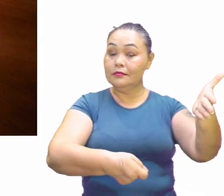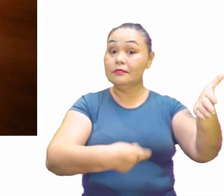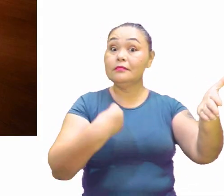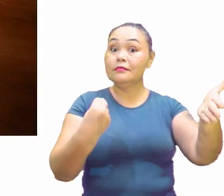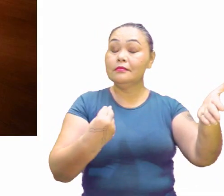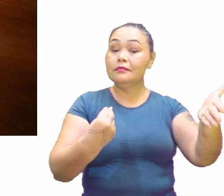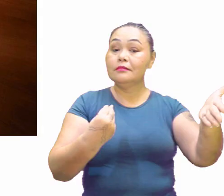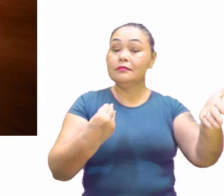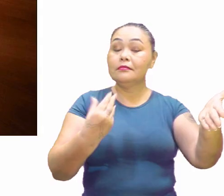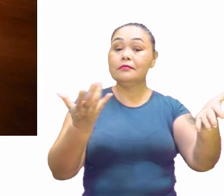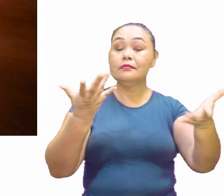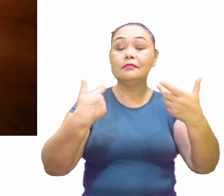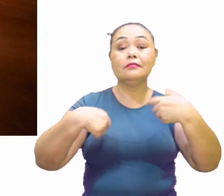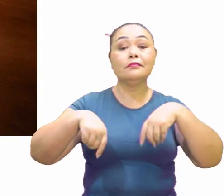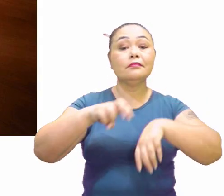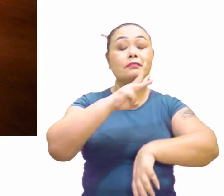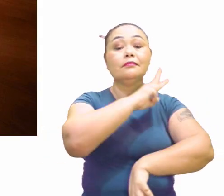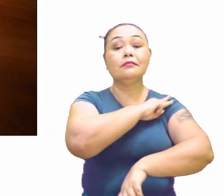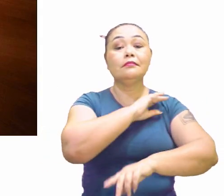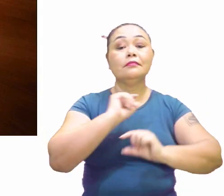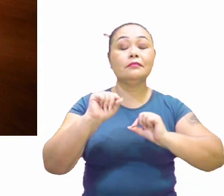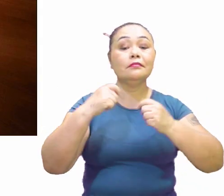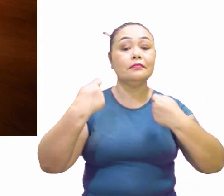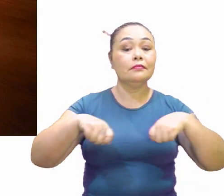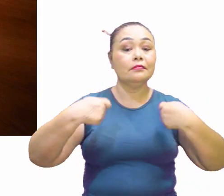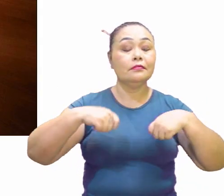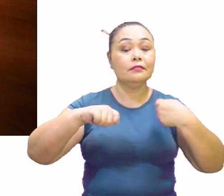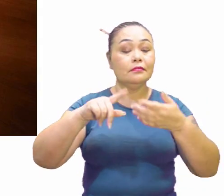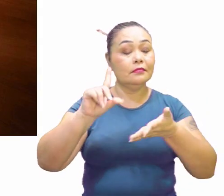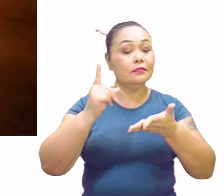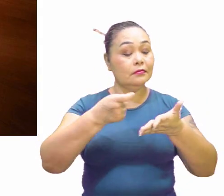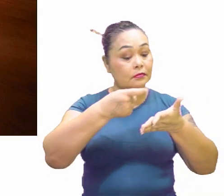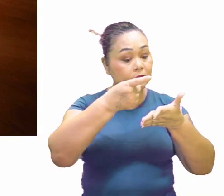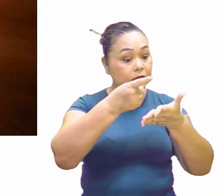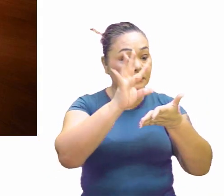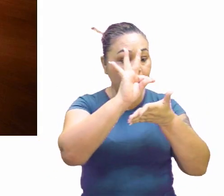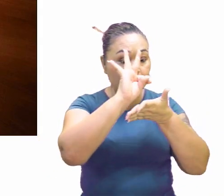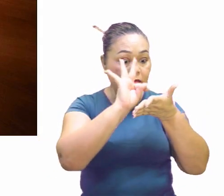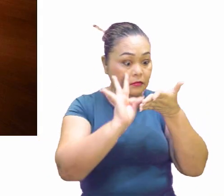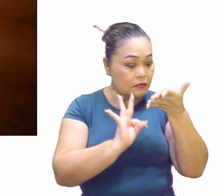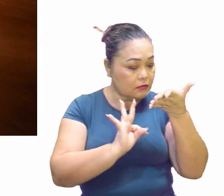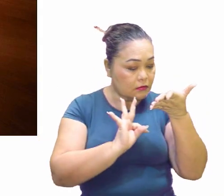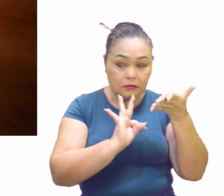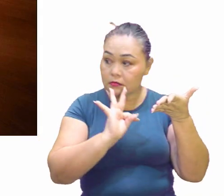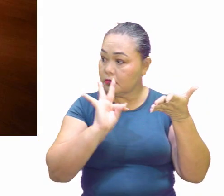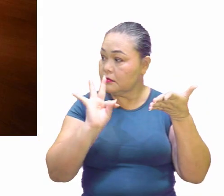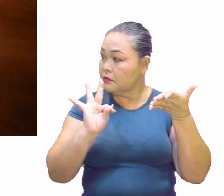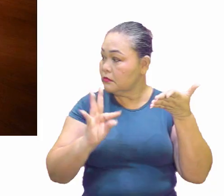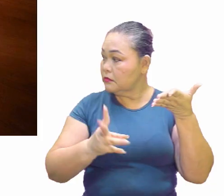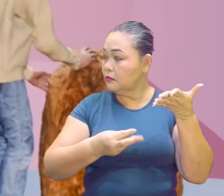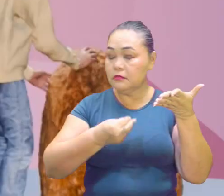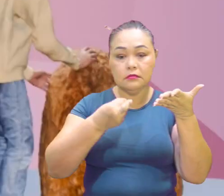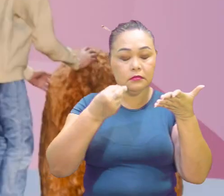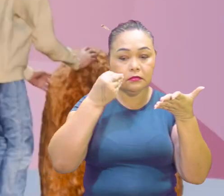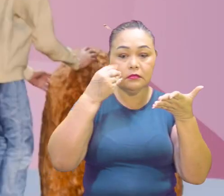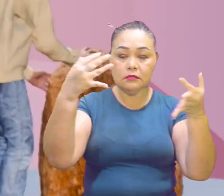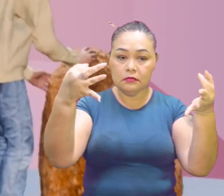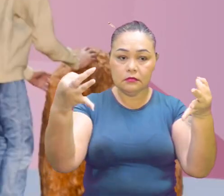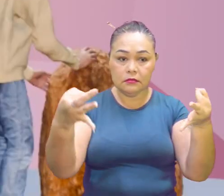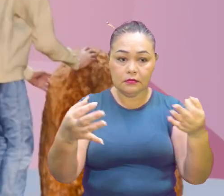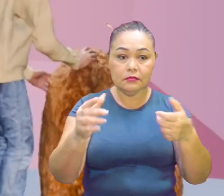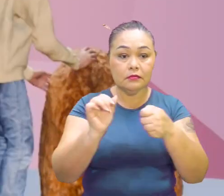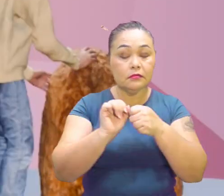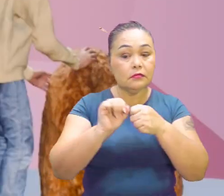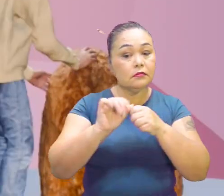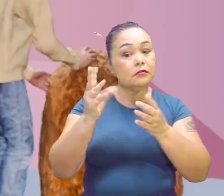ano? O que nós precisamos para que o nosso texto fique bem feito,